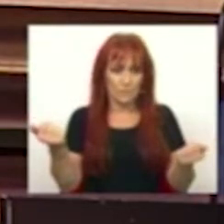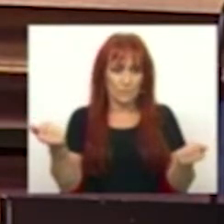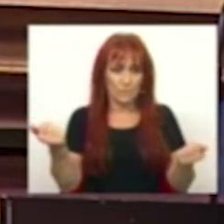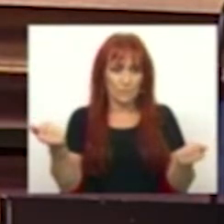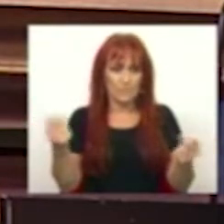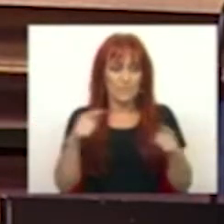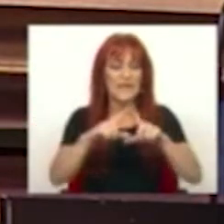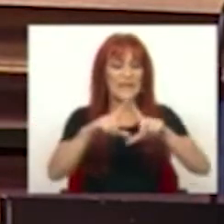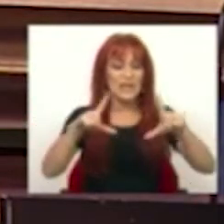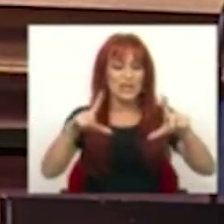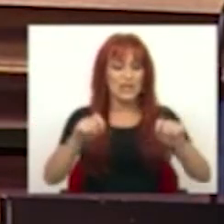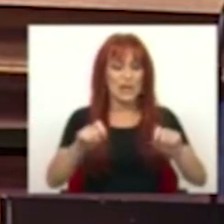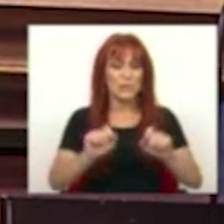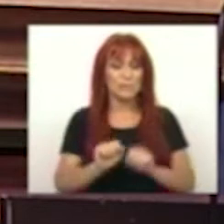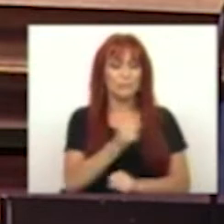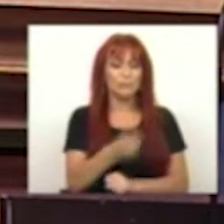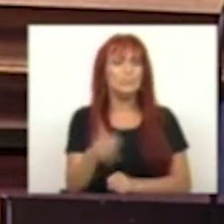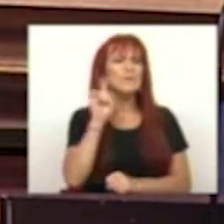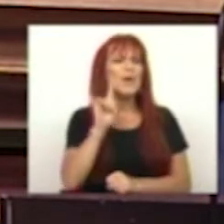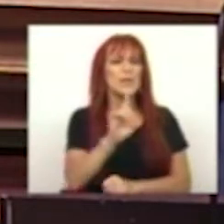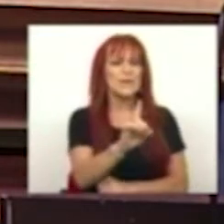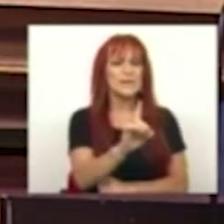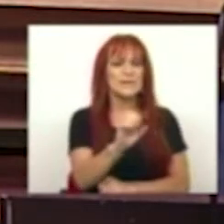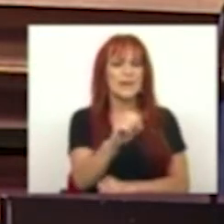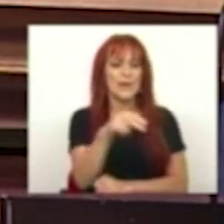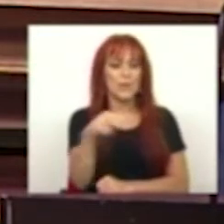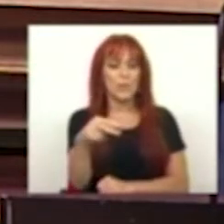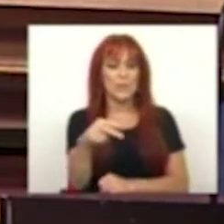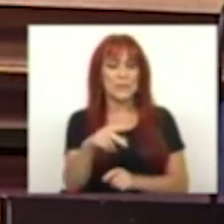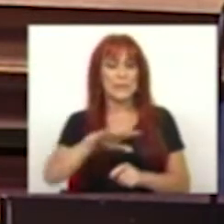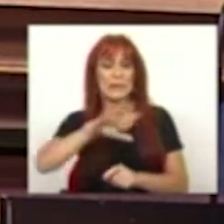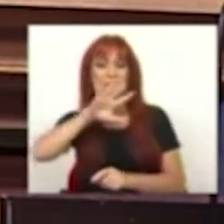cheque de 60 euros para o